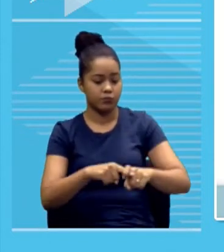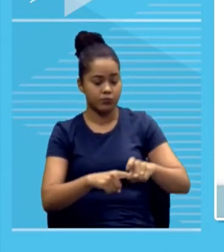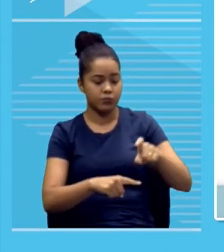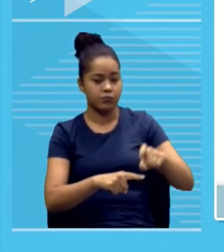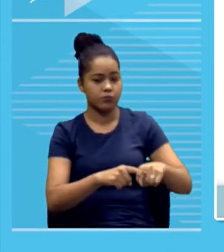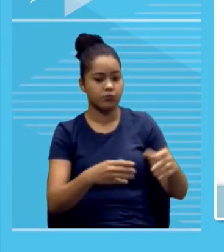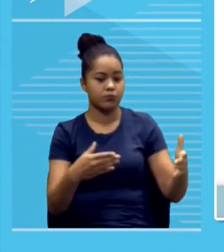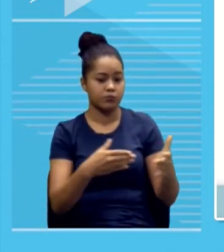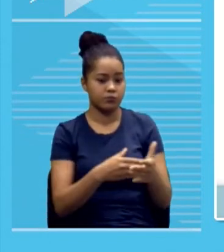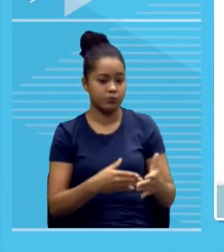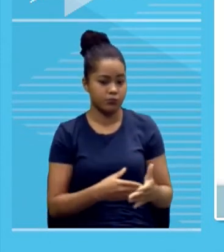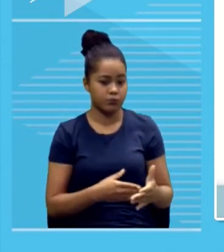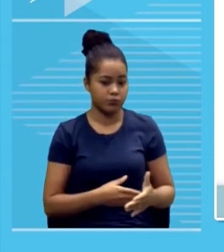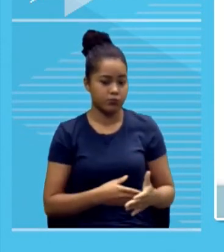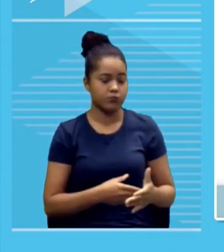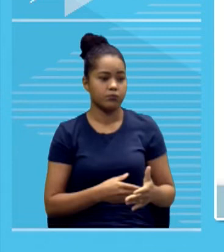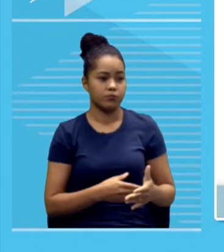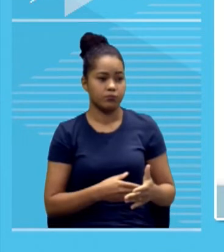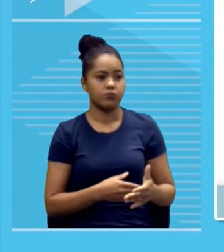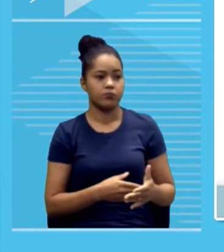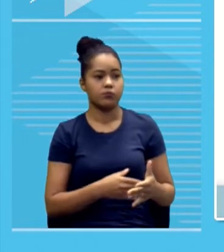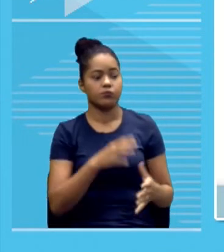resistências da associação.